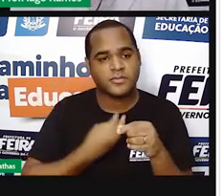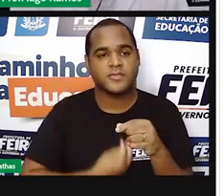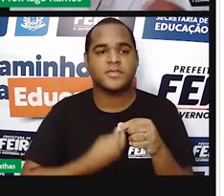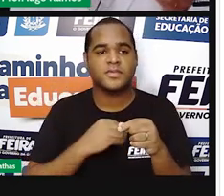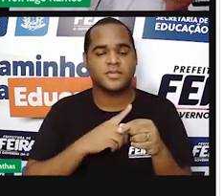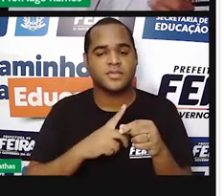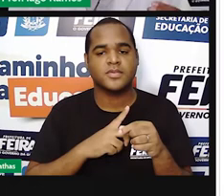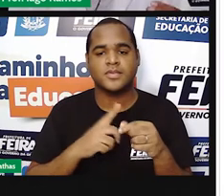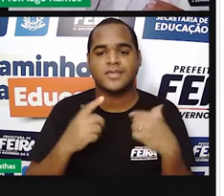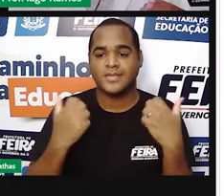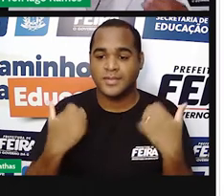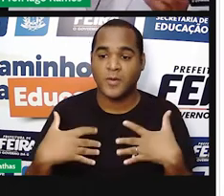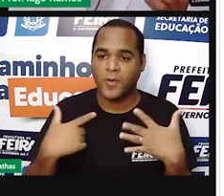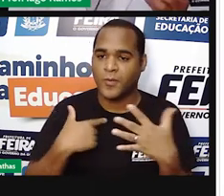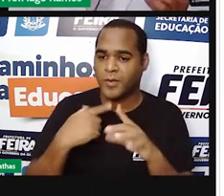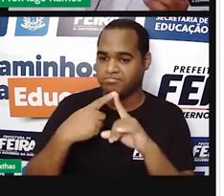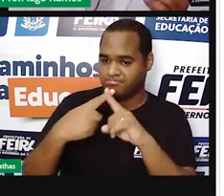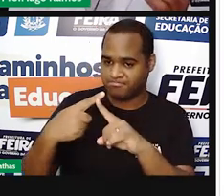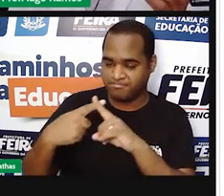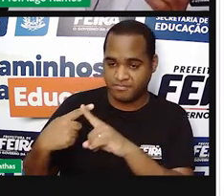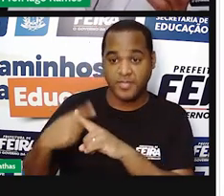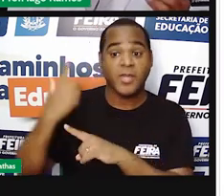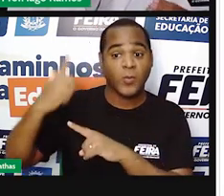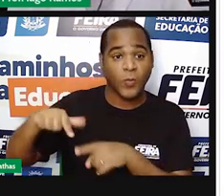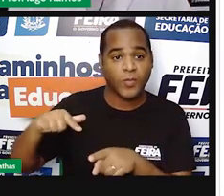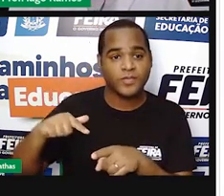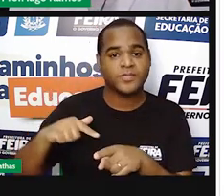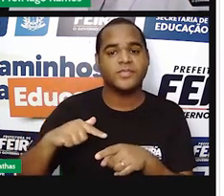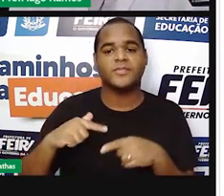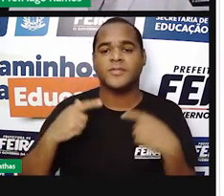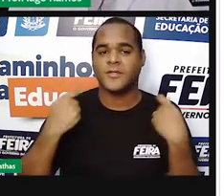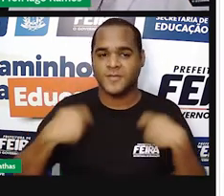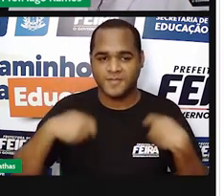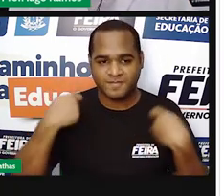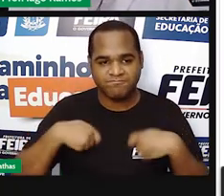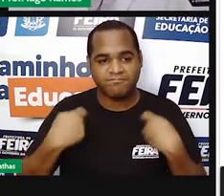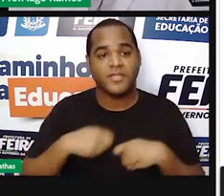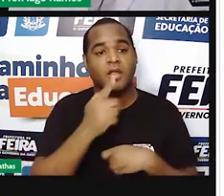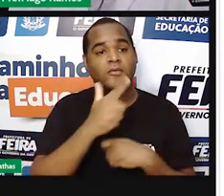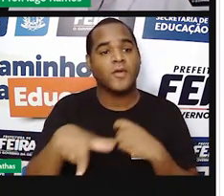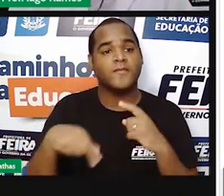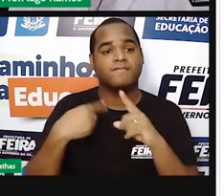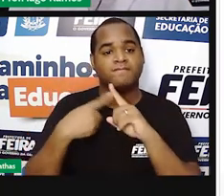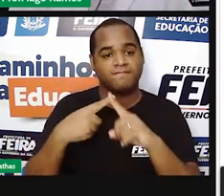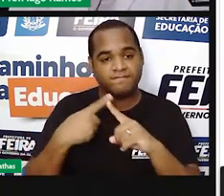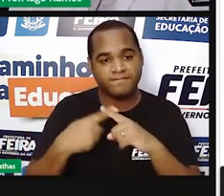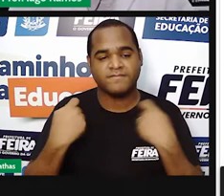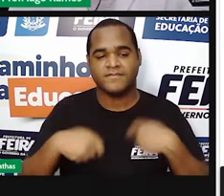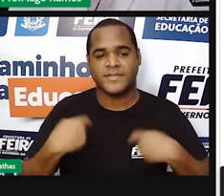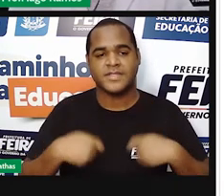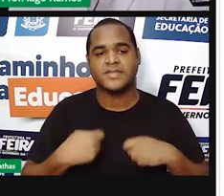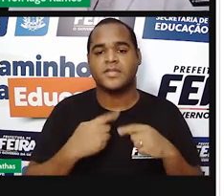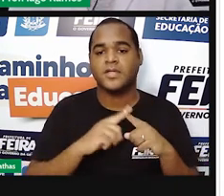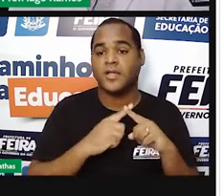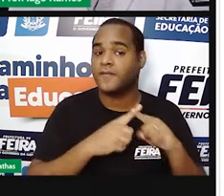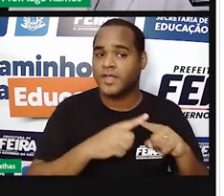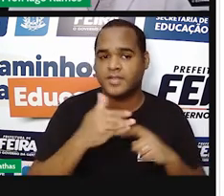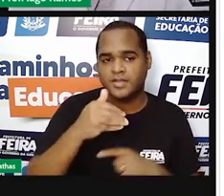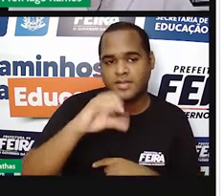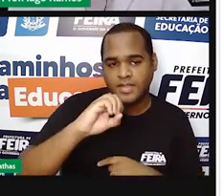último Então vou multiplicar de novo vou multiplicar de novo isso ó